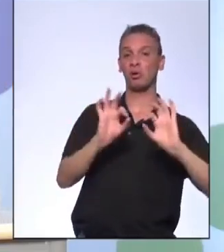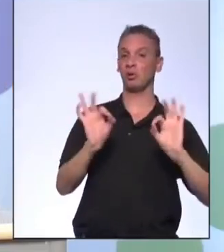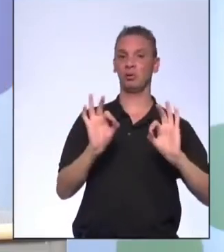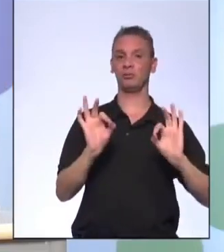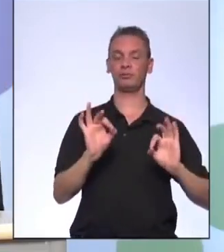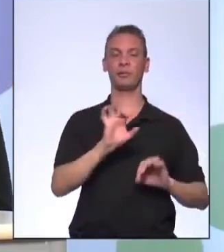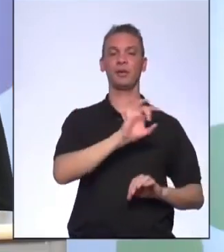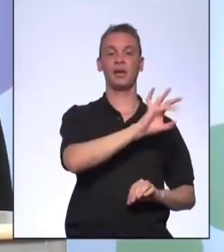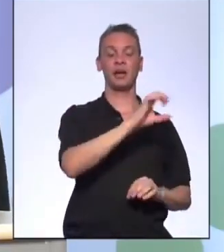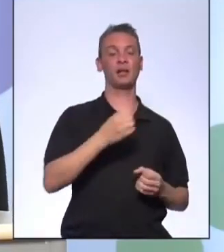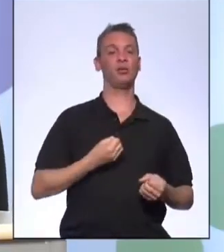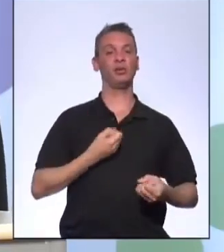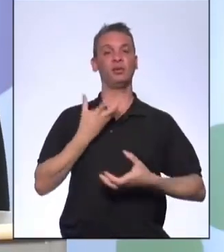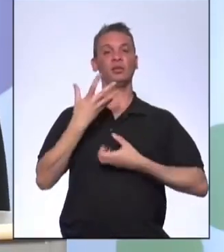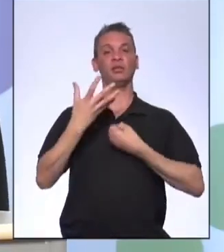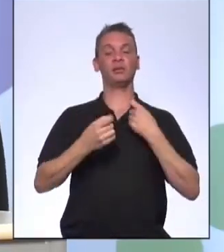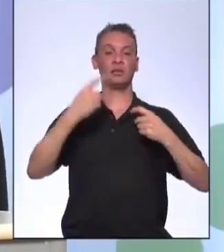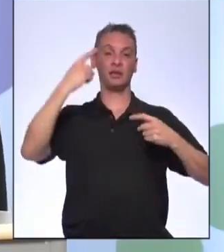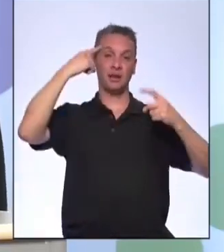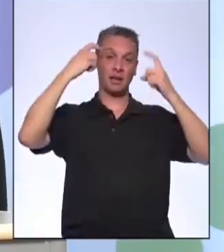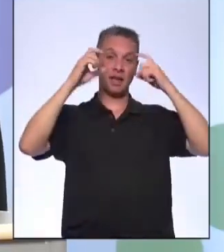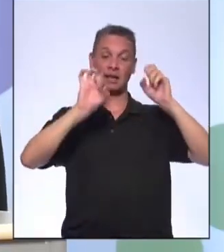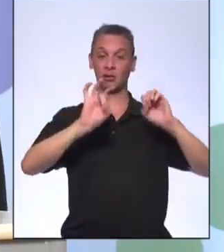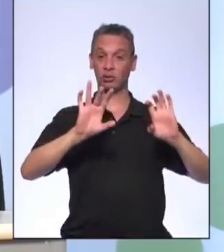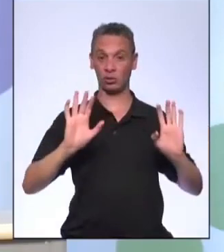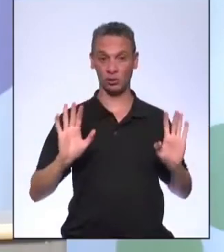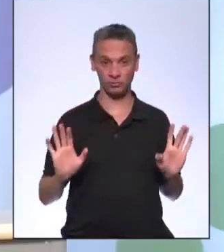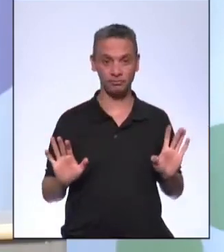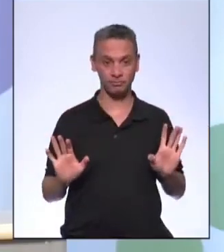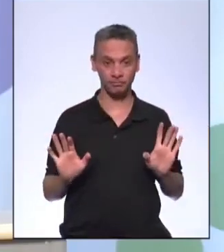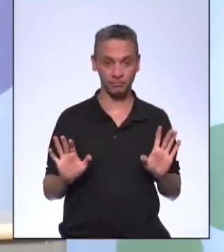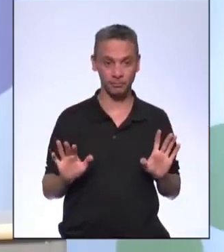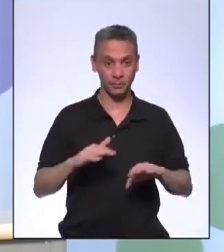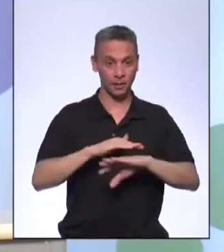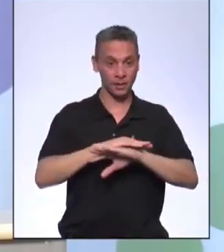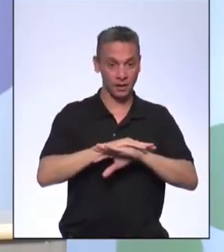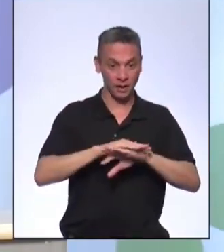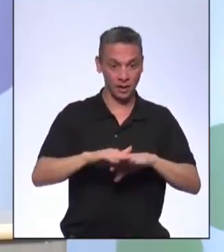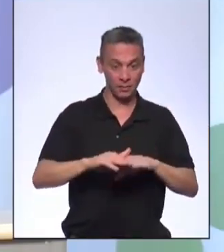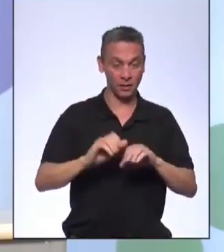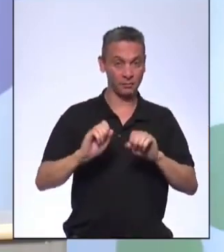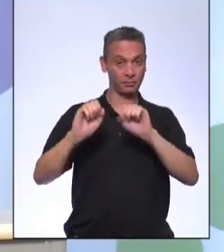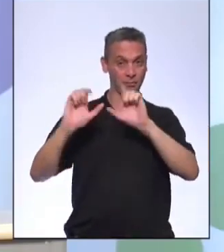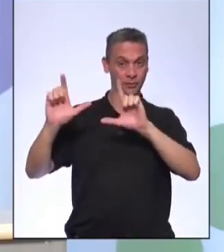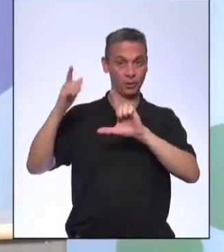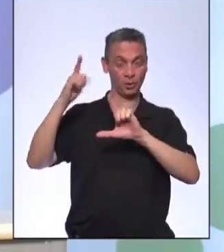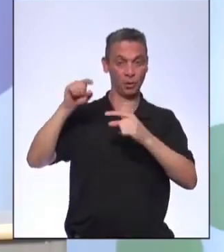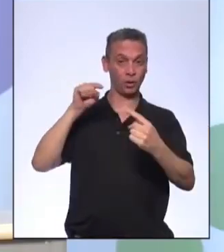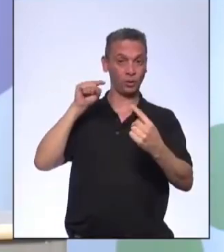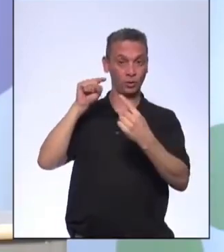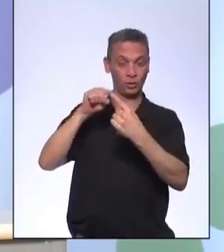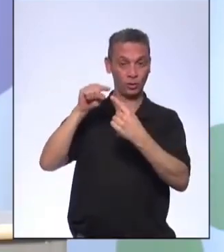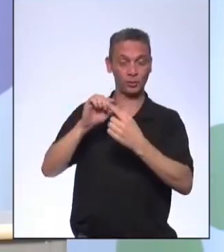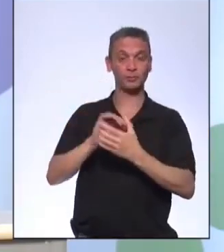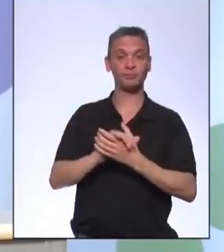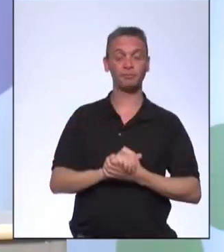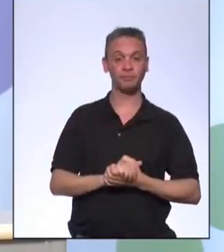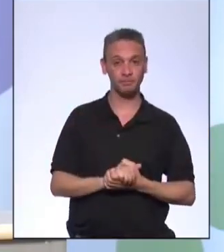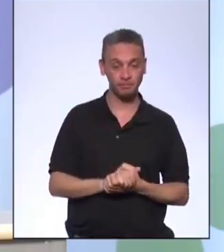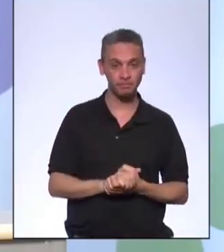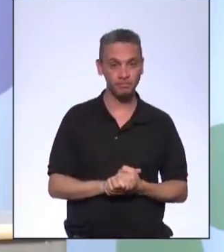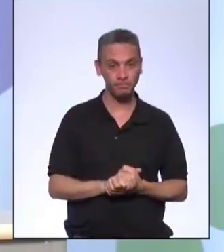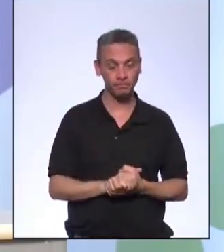estamos expressando e definindo algumas coisas. Para eu terminar aqui, começar a fazer uma conclusão,